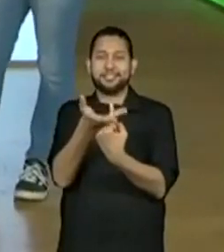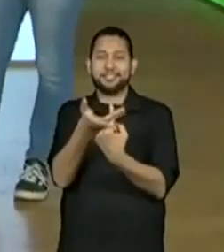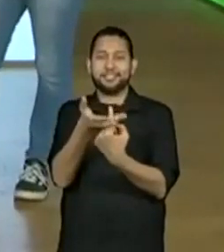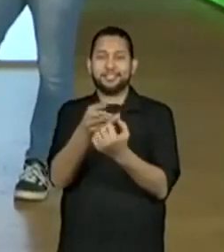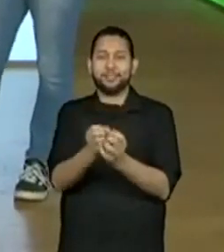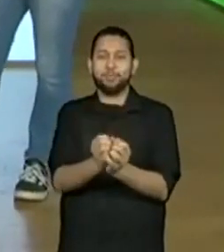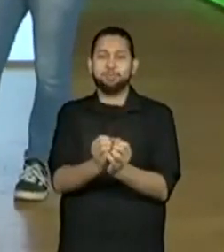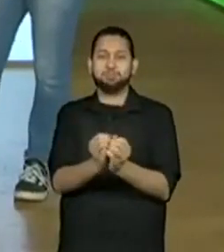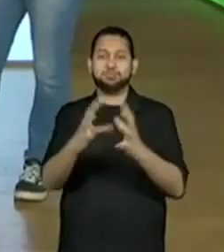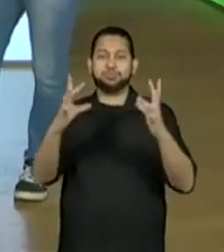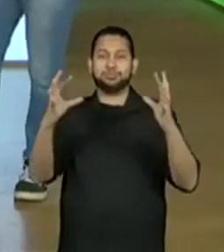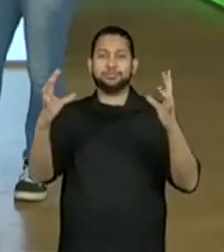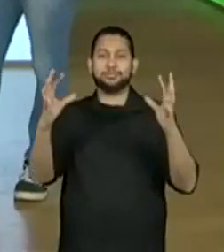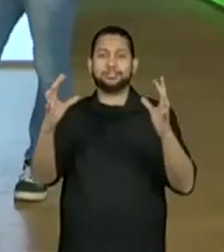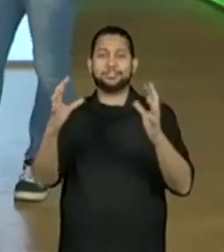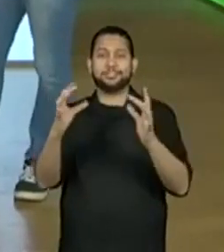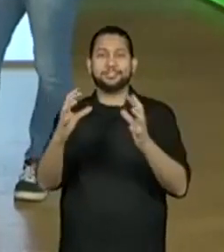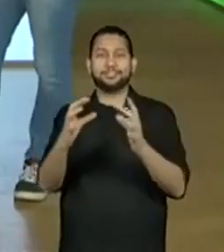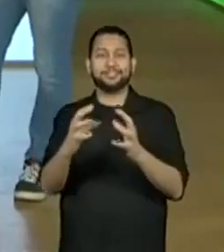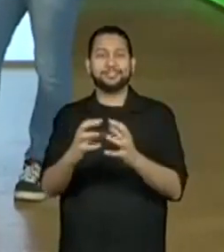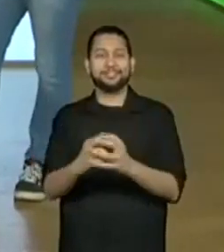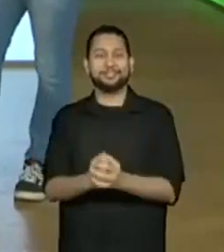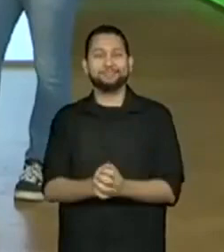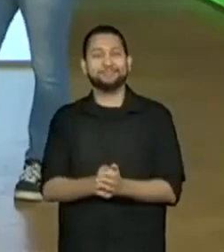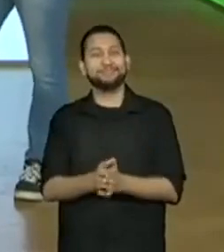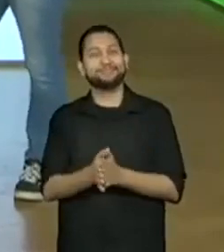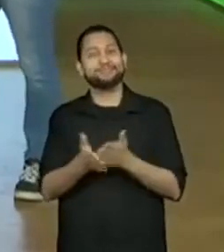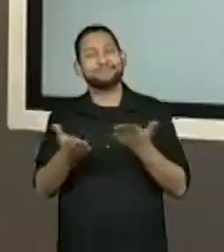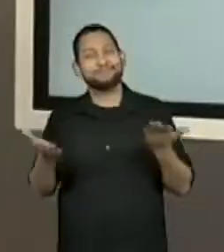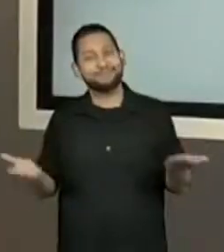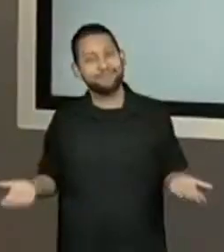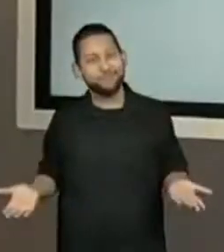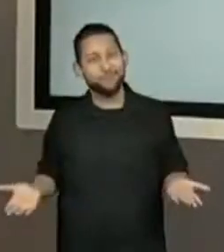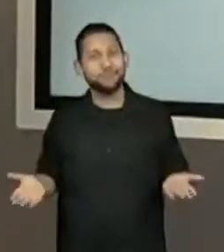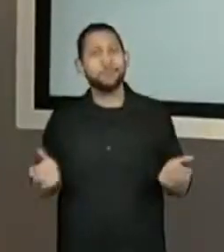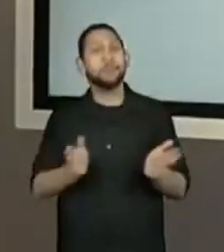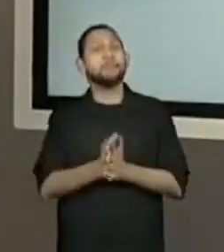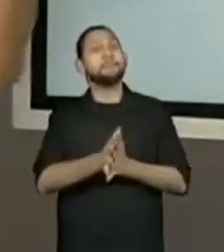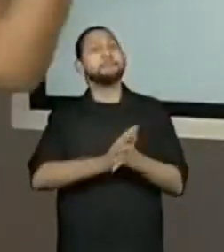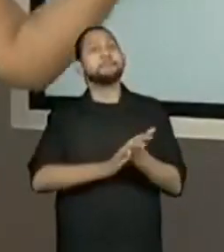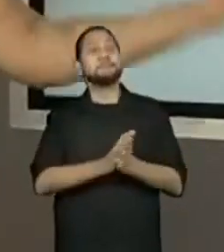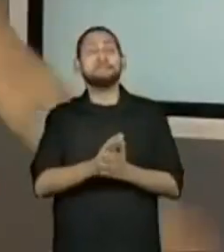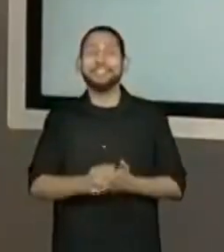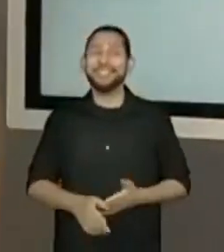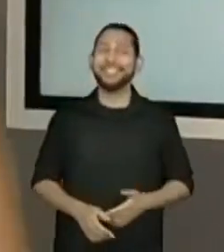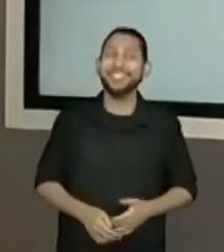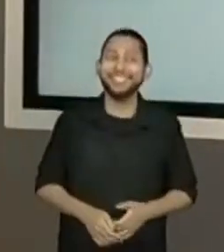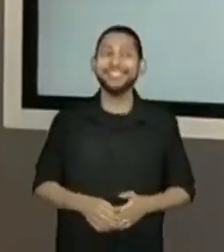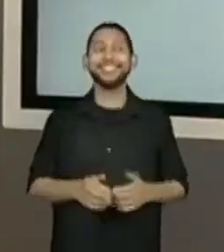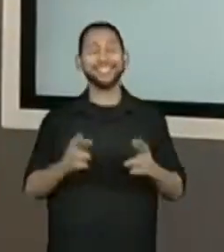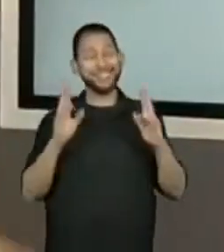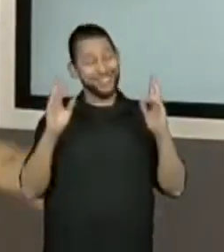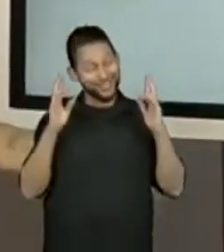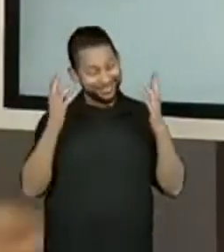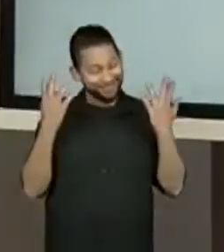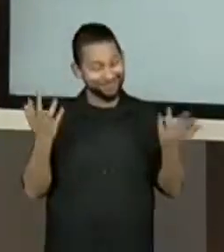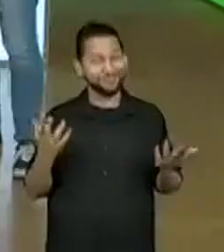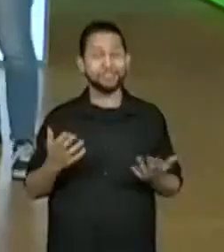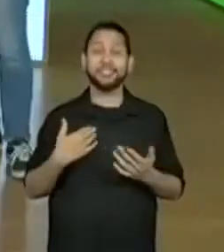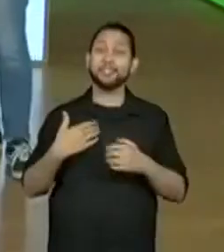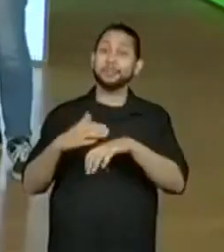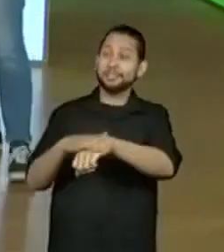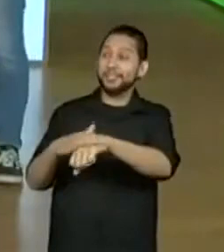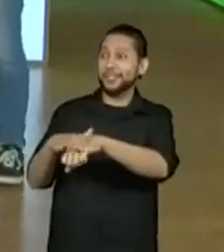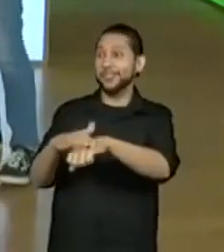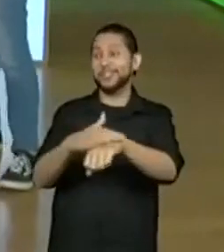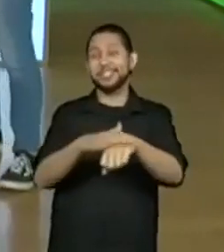Horas. Eu acho que... Eu acho que ele terá que vir mais vezes, porque não será desse tamanho que eu irei ganhar. Eu acho que eu vou começar a conversar é? Com as